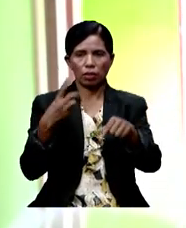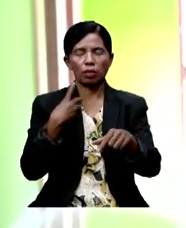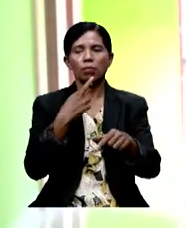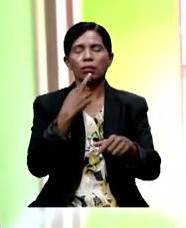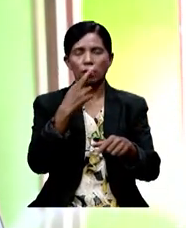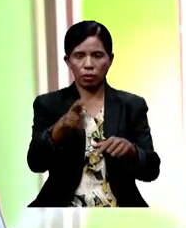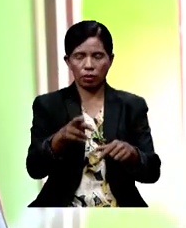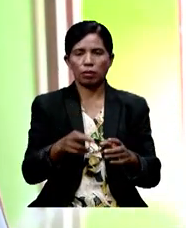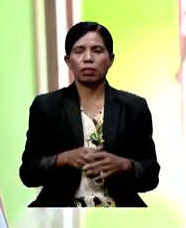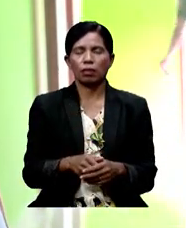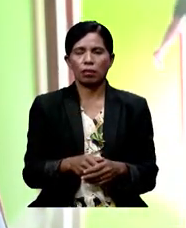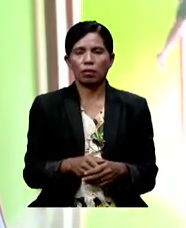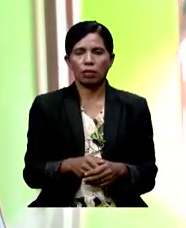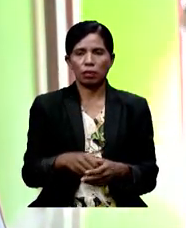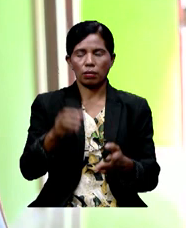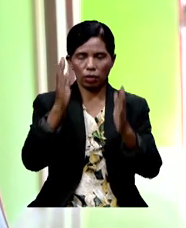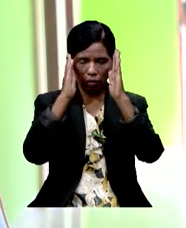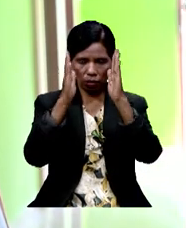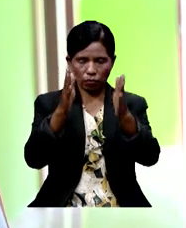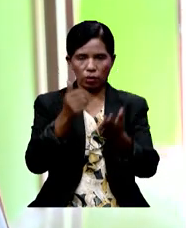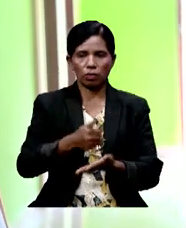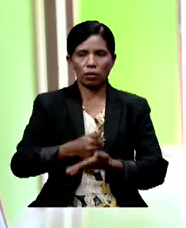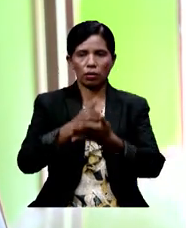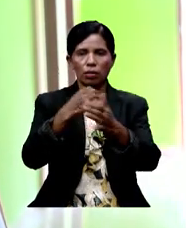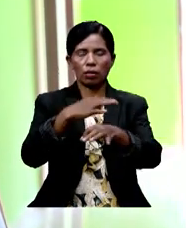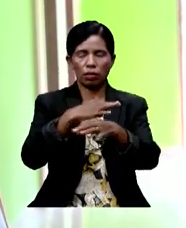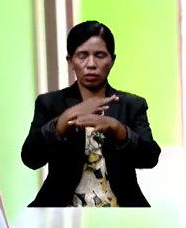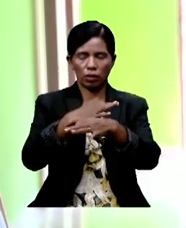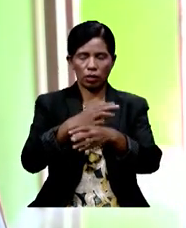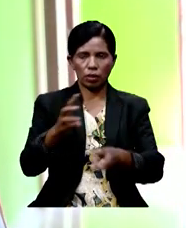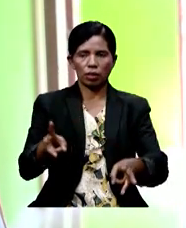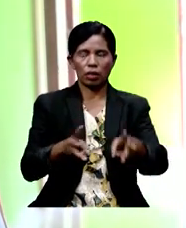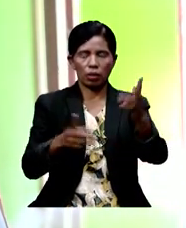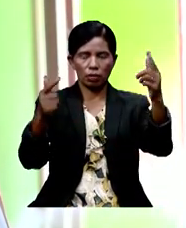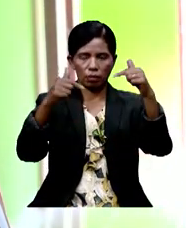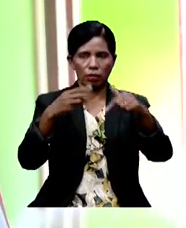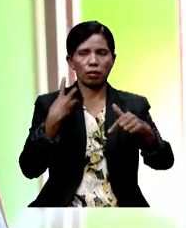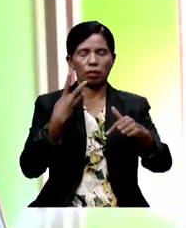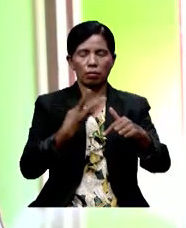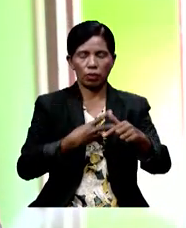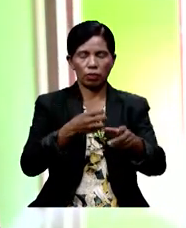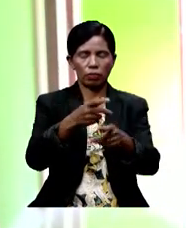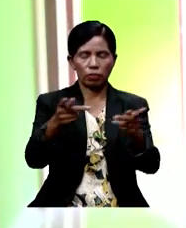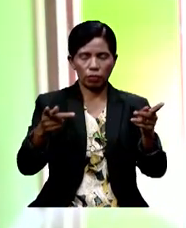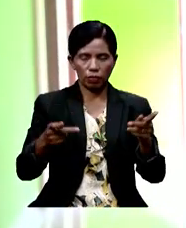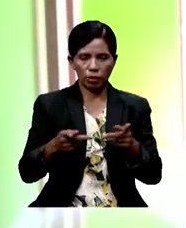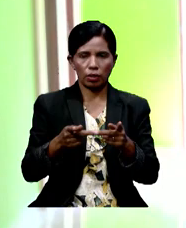a tu vele, atu bela tau matang hodia hadia dalam provisori maya of centro formasi ng hadem tiga